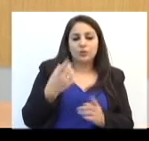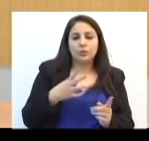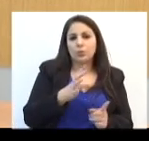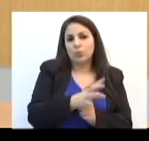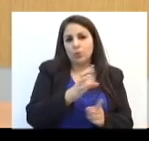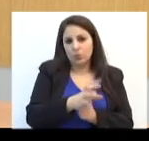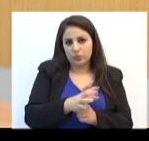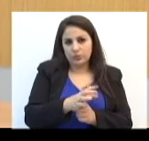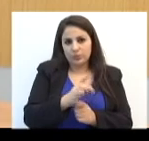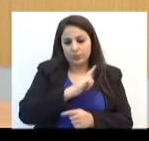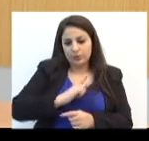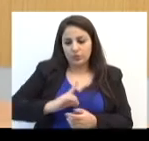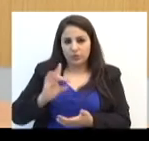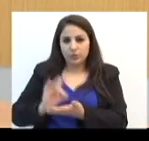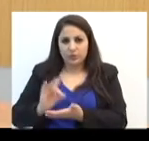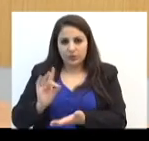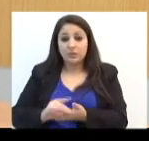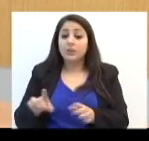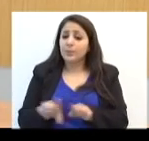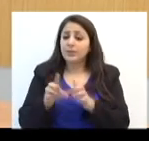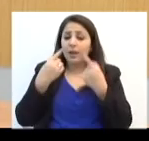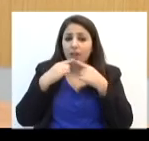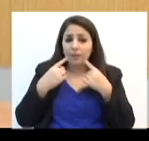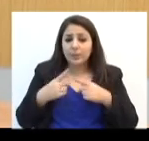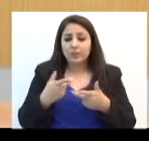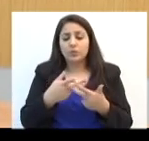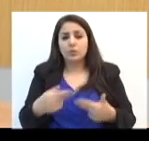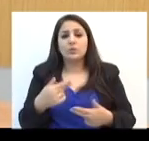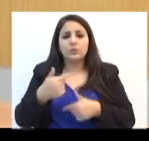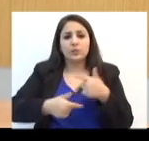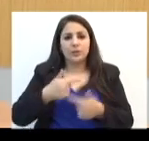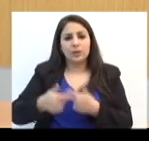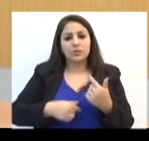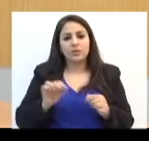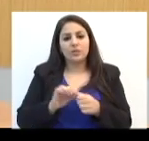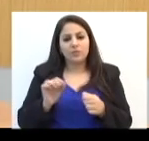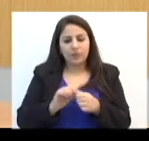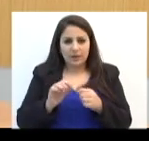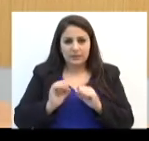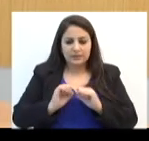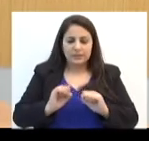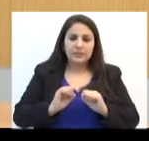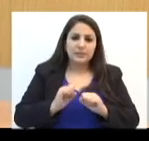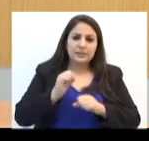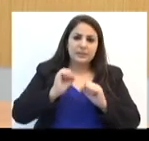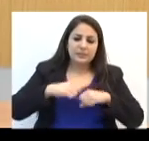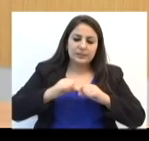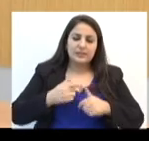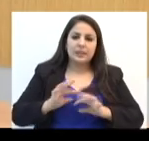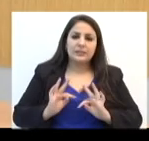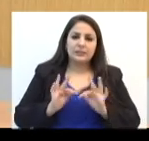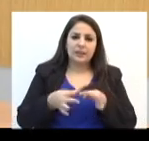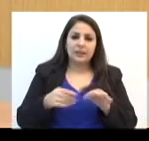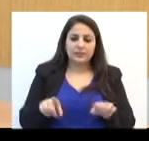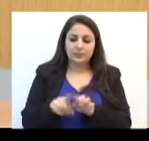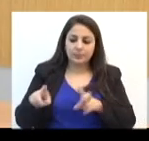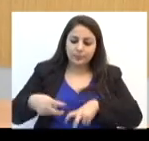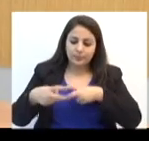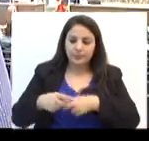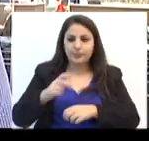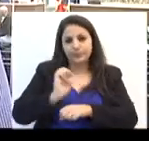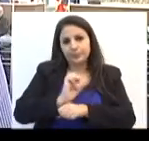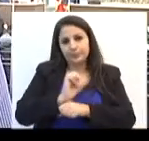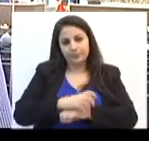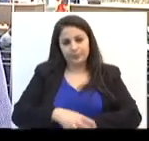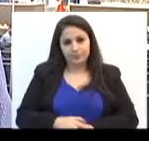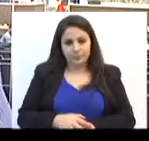está questionando as demissões dos servidores que prestam o trabalho de assistência técnica e extensão rural no estado.